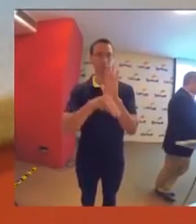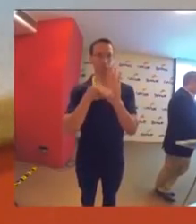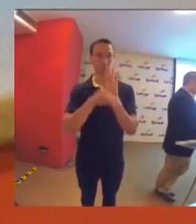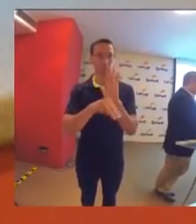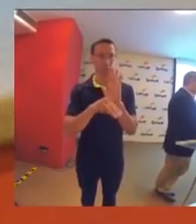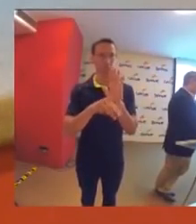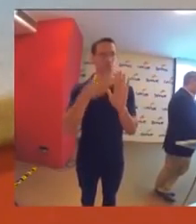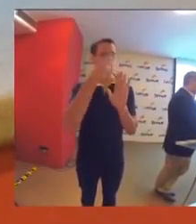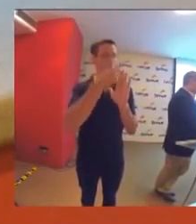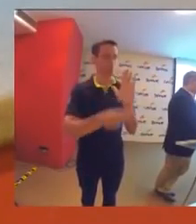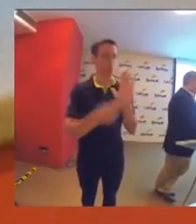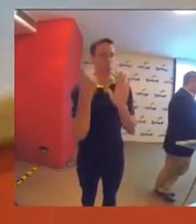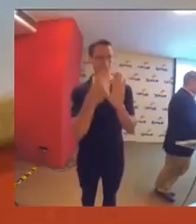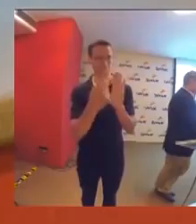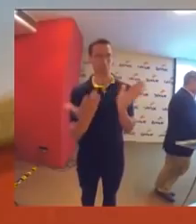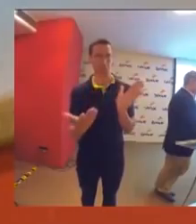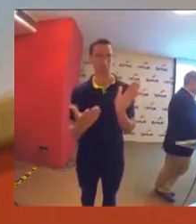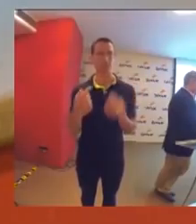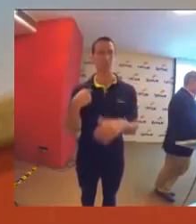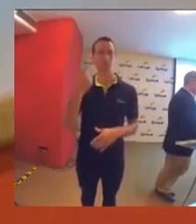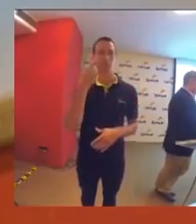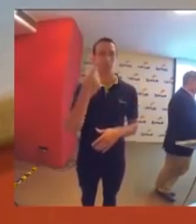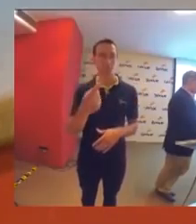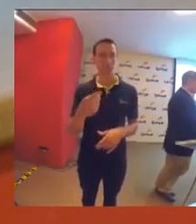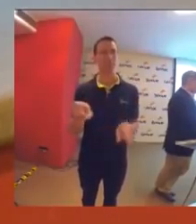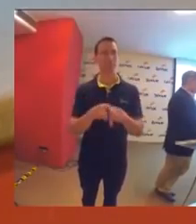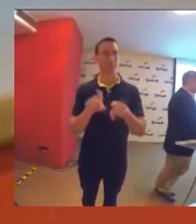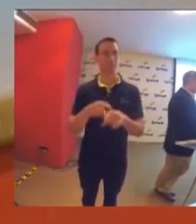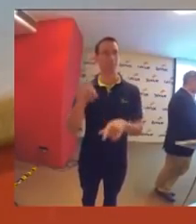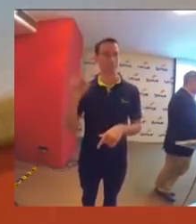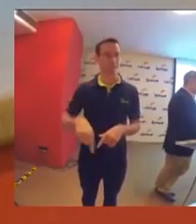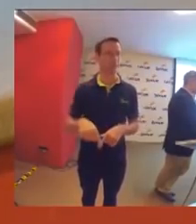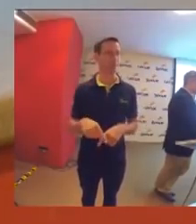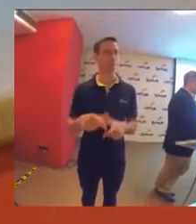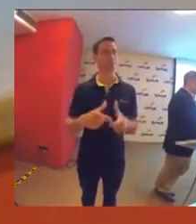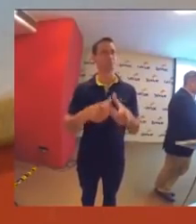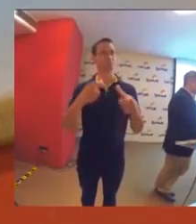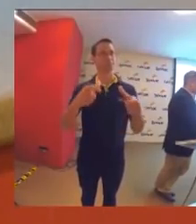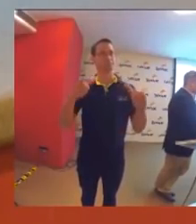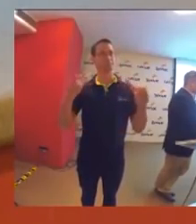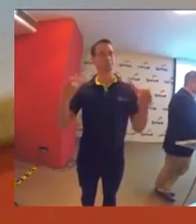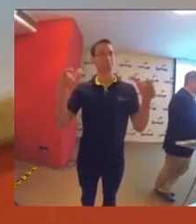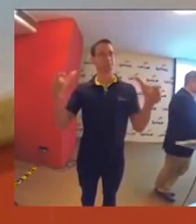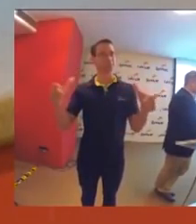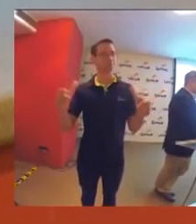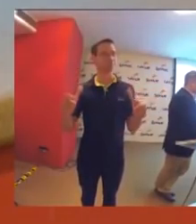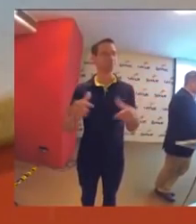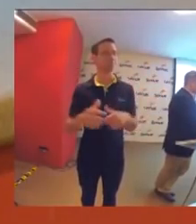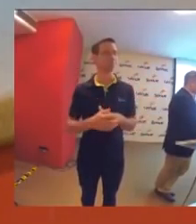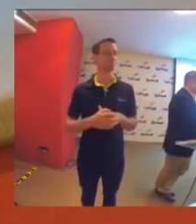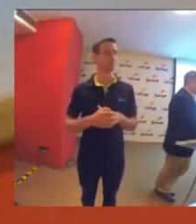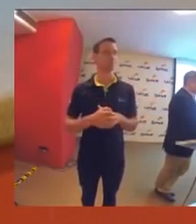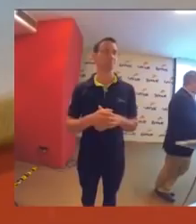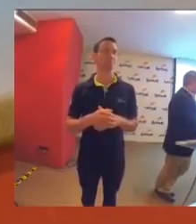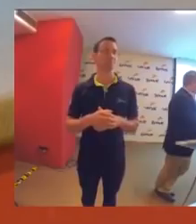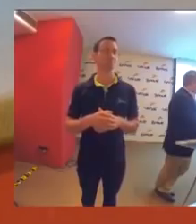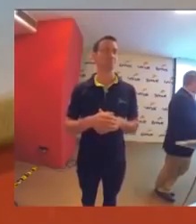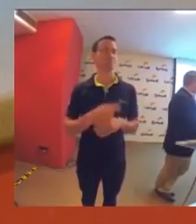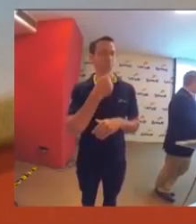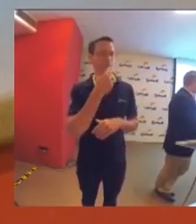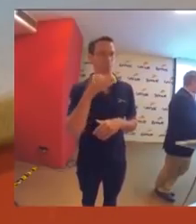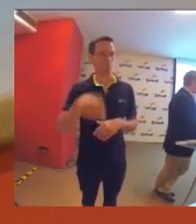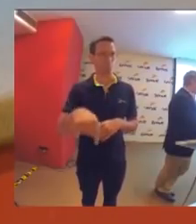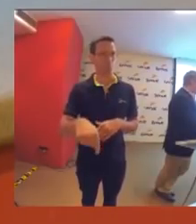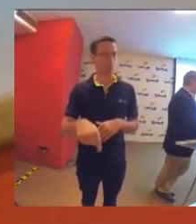quando a gente vê, e aí isso também foi ampliando, né, como ondas, como tudo isso que você falou aqui, e quando a gente